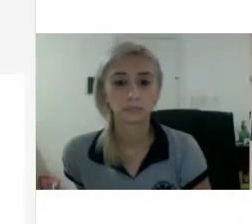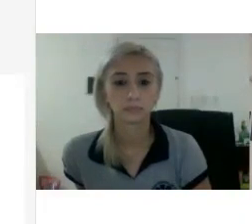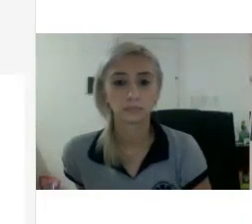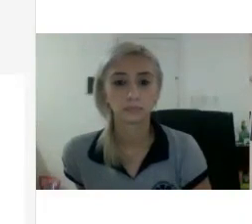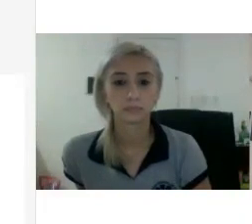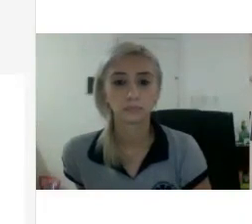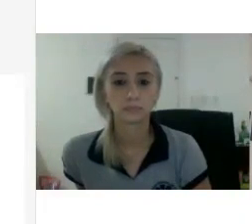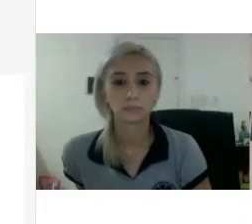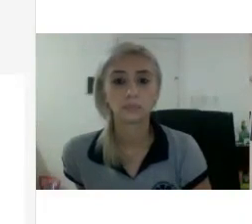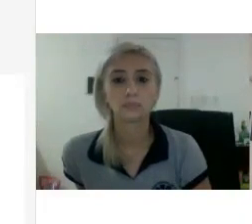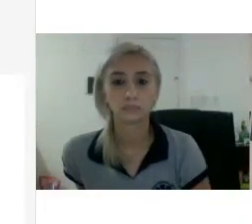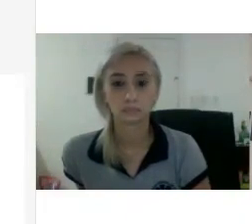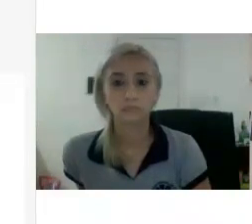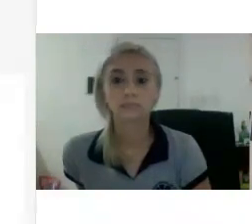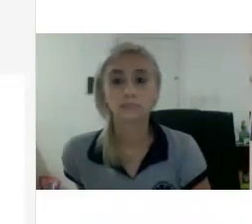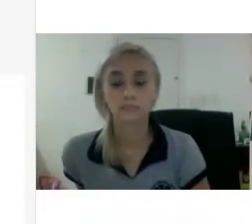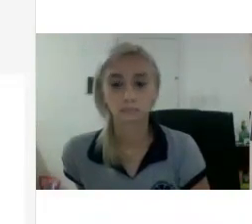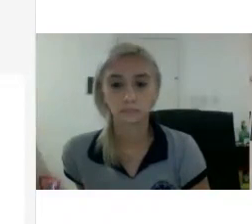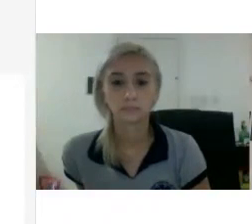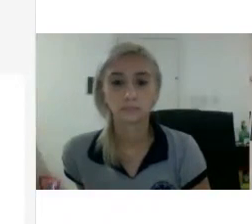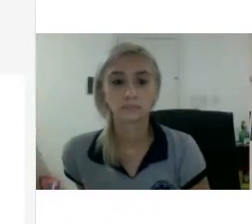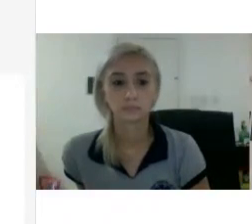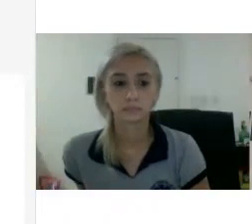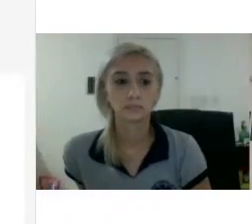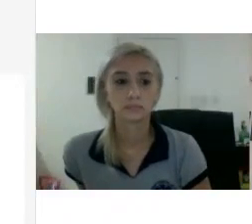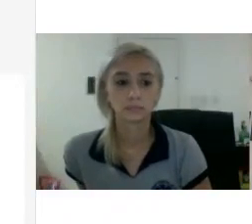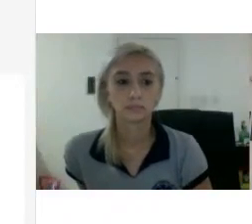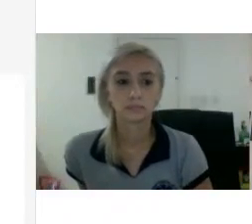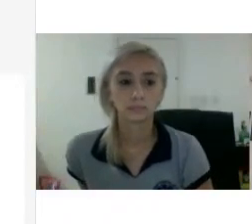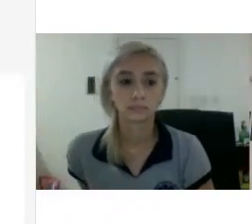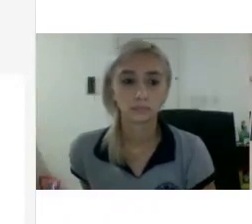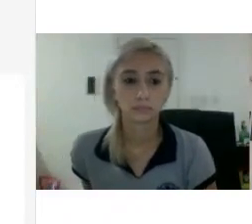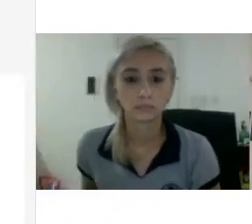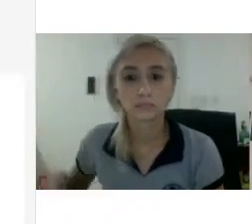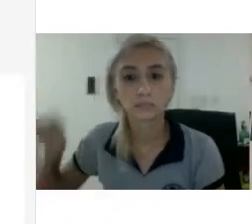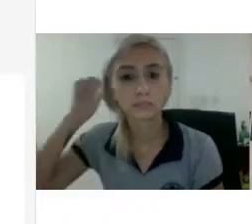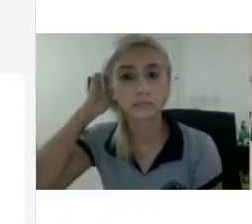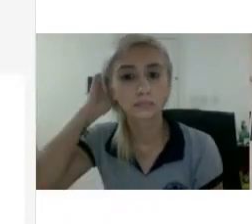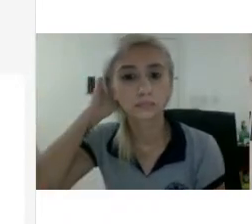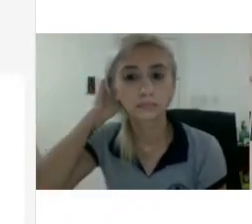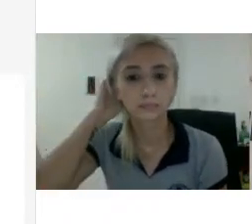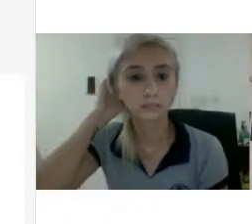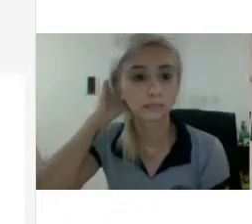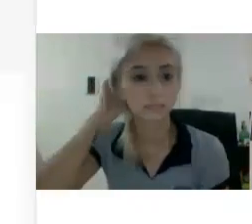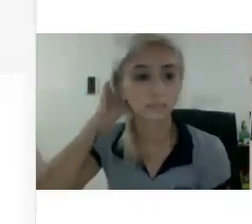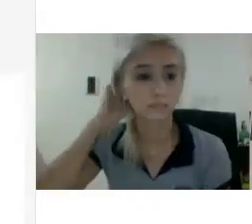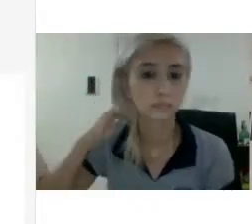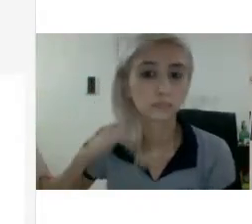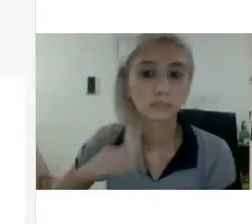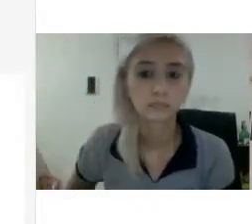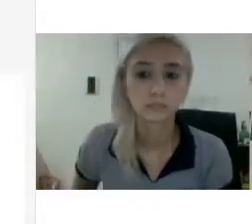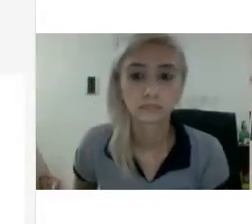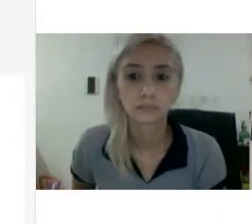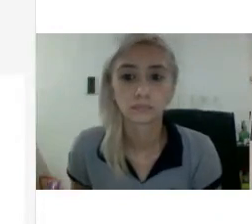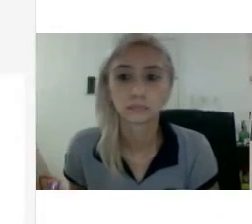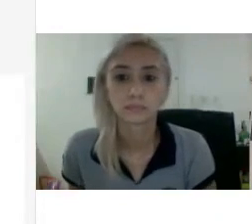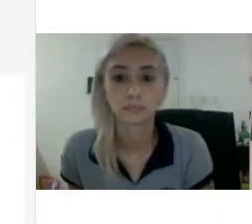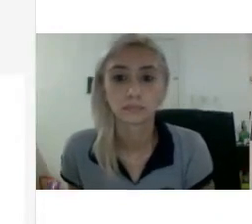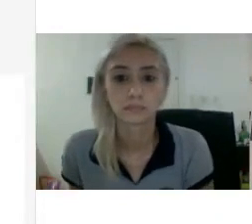com expografia acessível, eu fiz uma pesquisa rápida aqui, e assim, 9 cursos que eu pesquisei em São